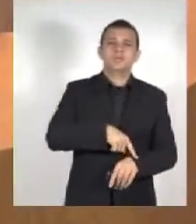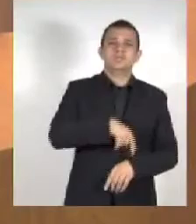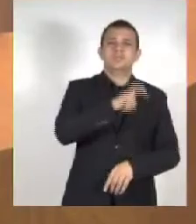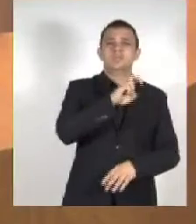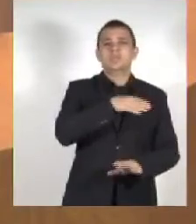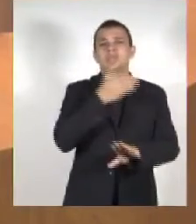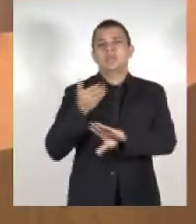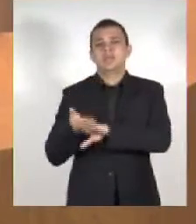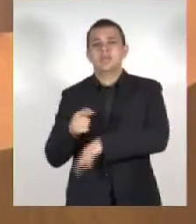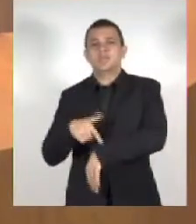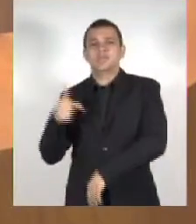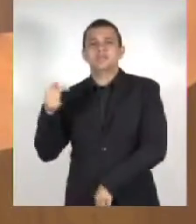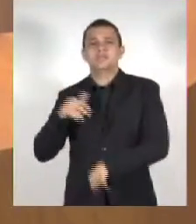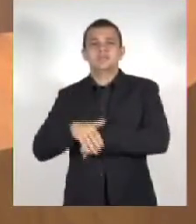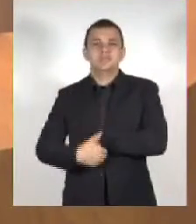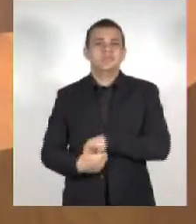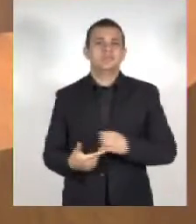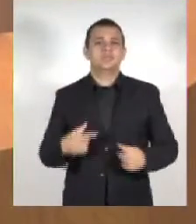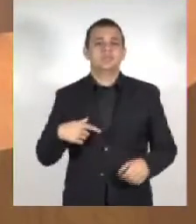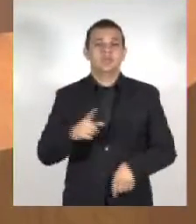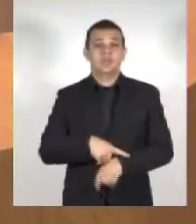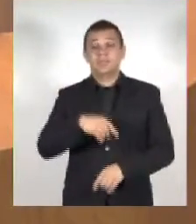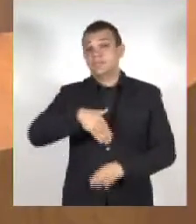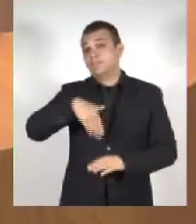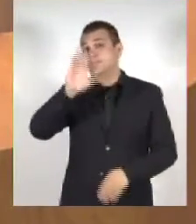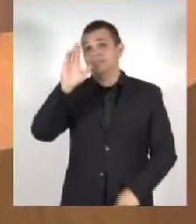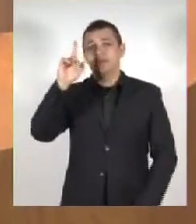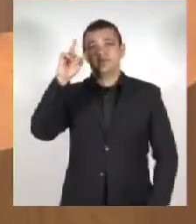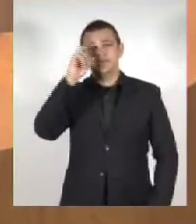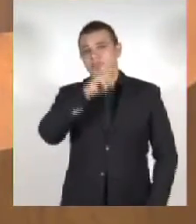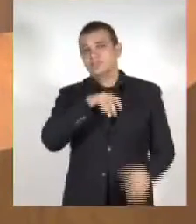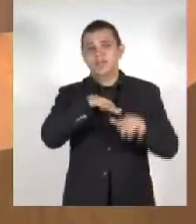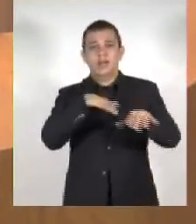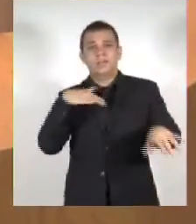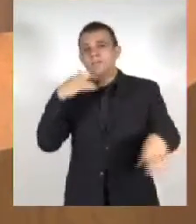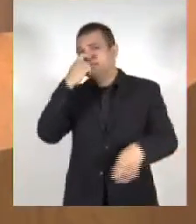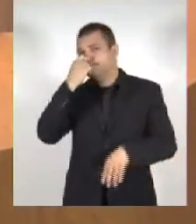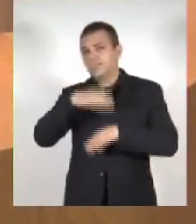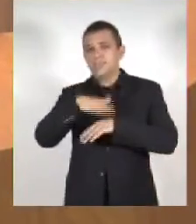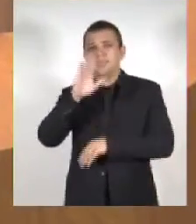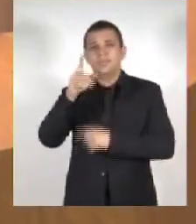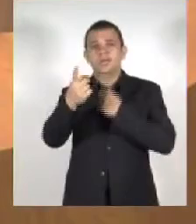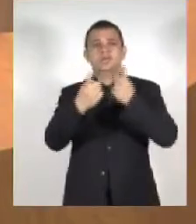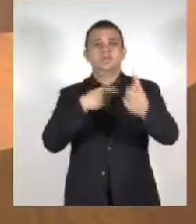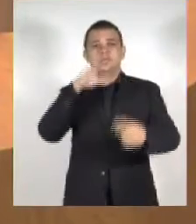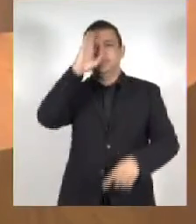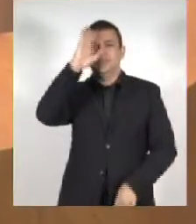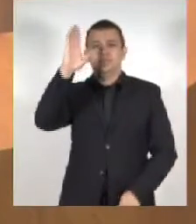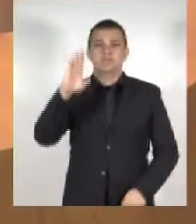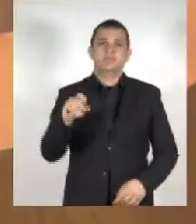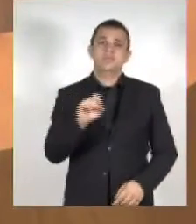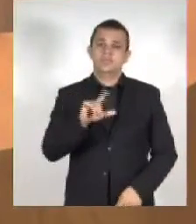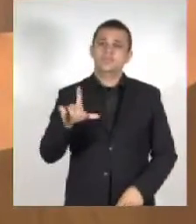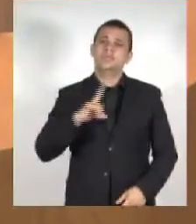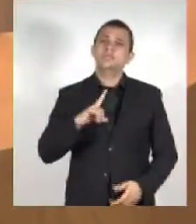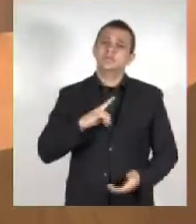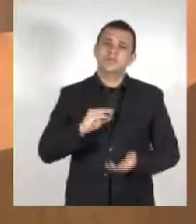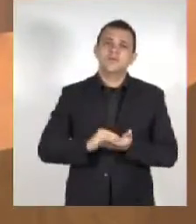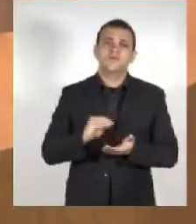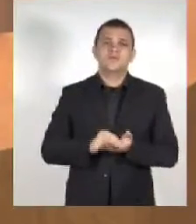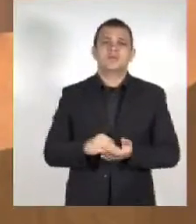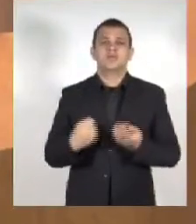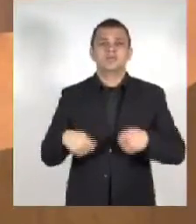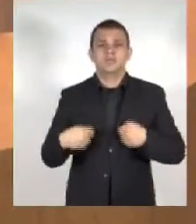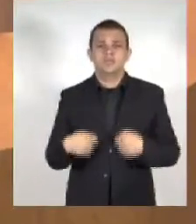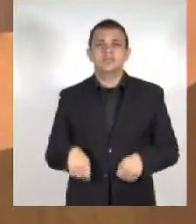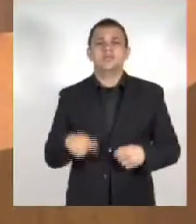picos, nas principais avenidas. Então, São Luís tem muitas carências, São Luís tem muitas necessidades, São Luís tem necessidade de uma